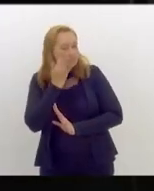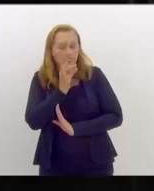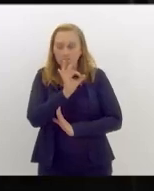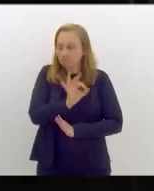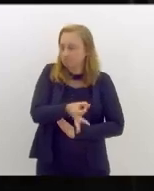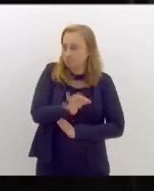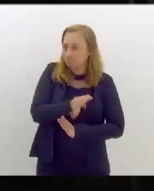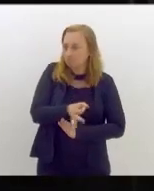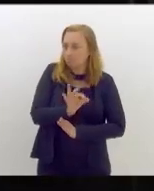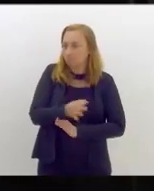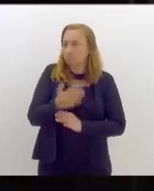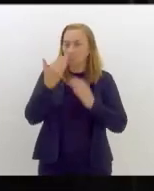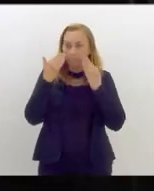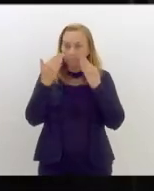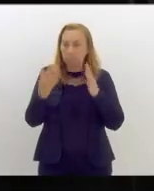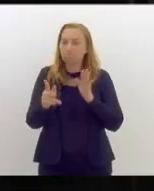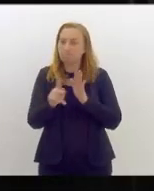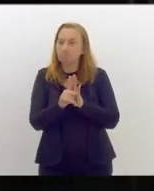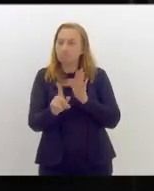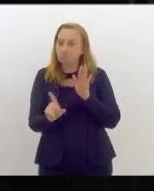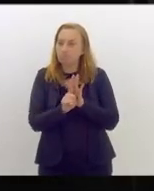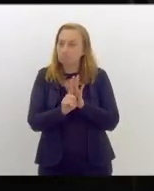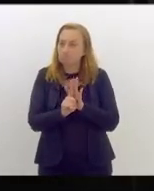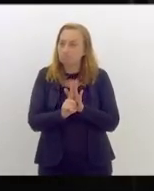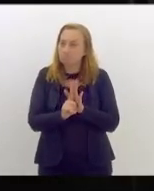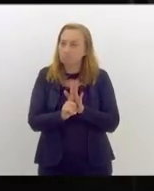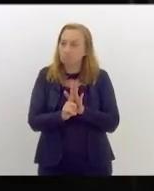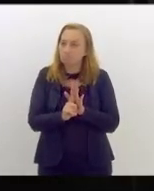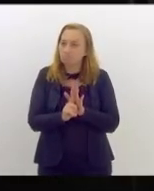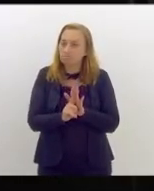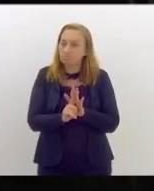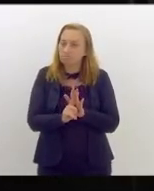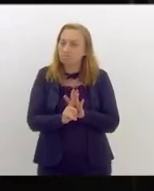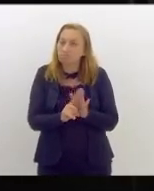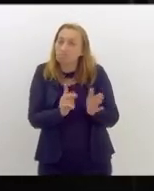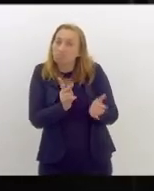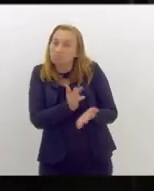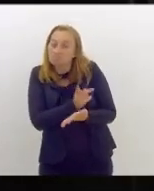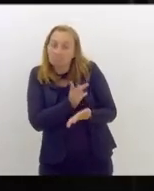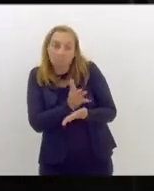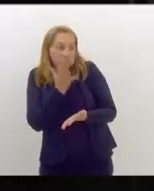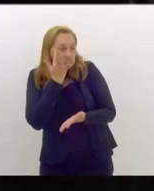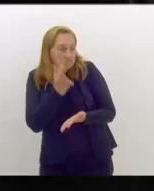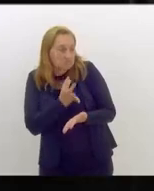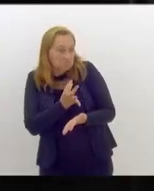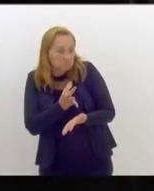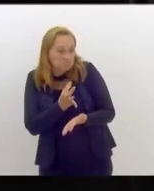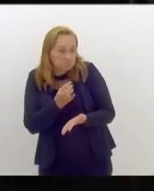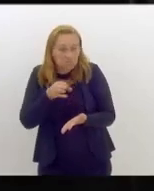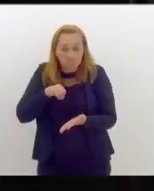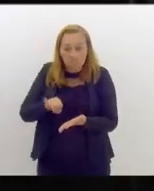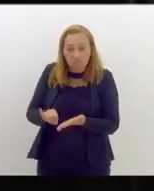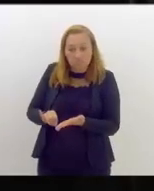na apresentação do projeto de lei esse equívoco que eu não sei se foi um equívoco